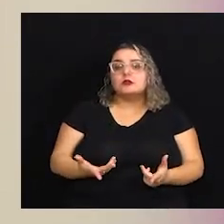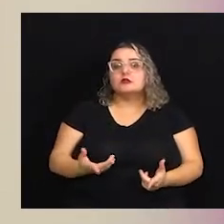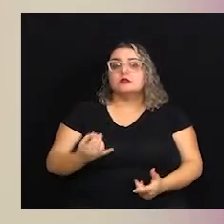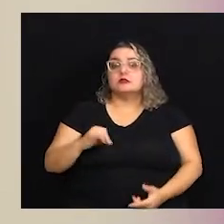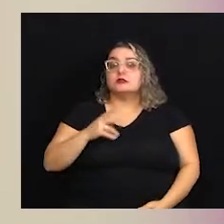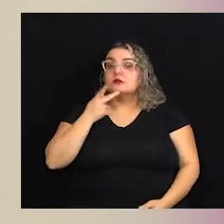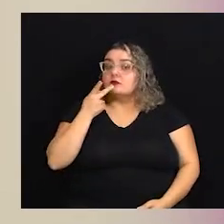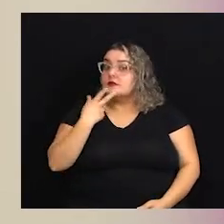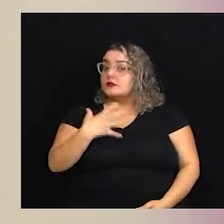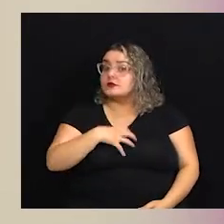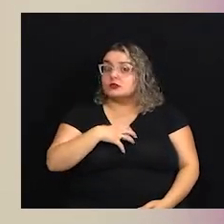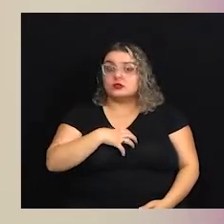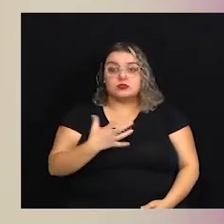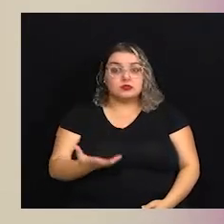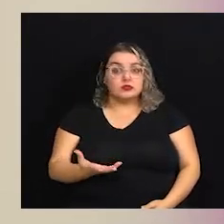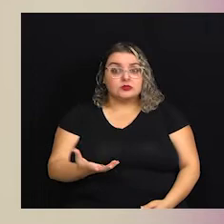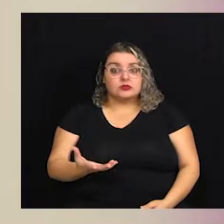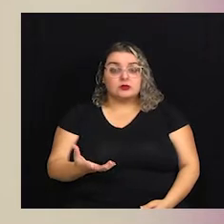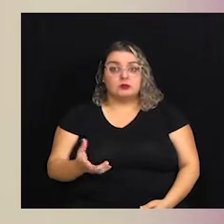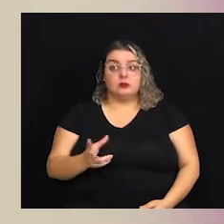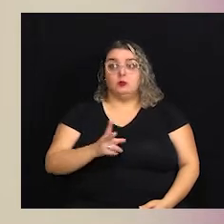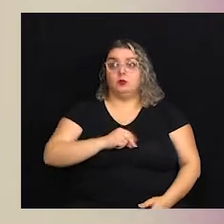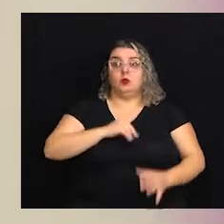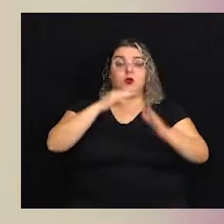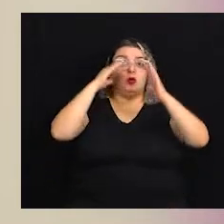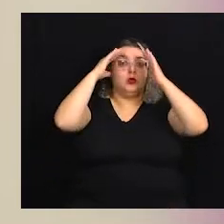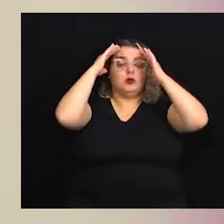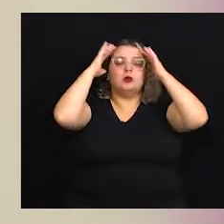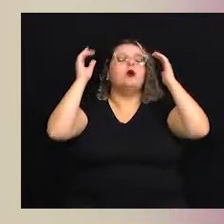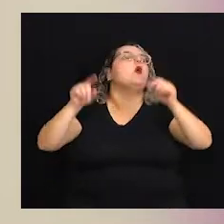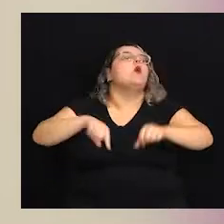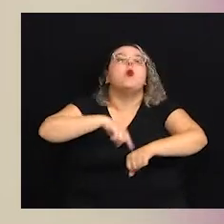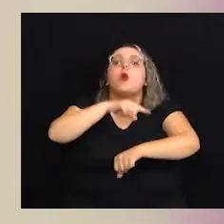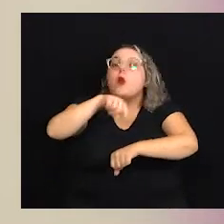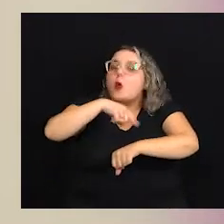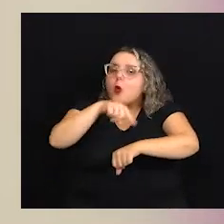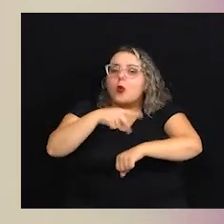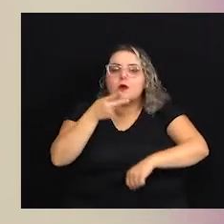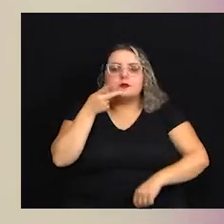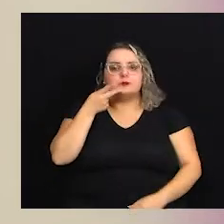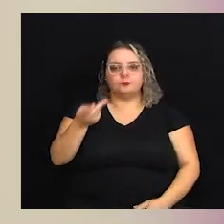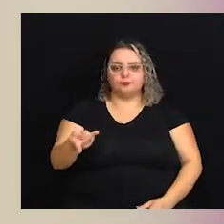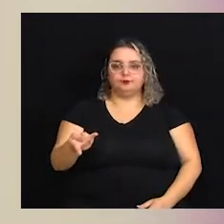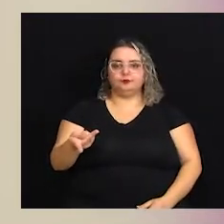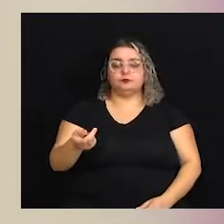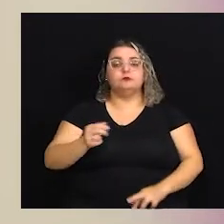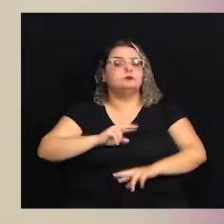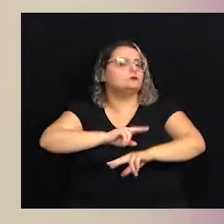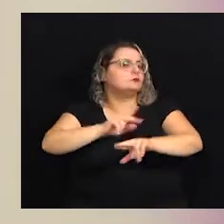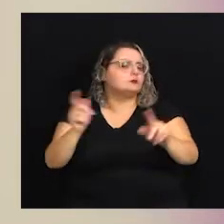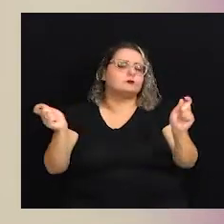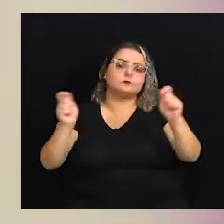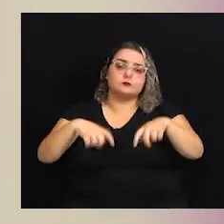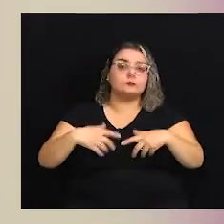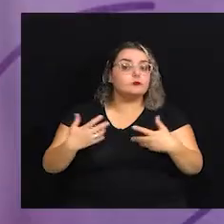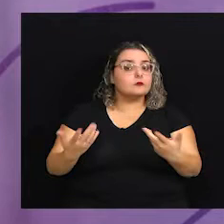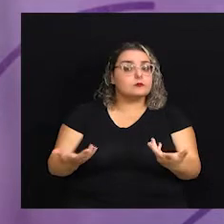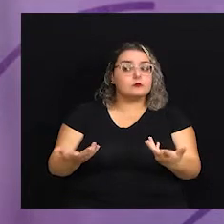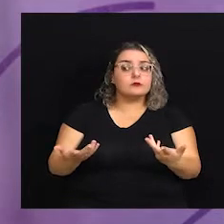se eu for te falar todos os sintomas aqui, a nossa gente vai falar, nossa, nós vamos ficar horas aqui. Mas vem um leque de possibilidades,